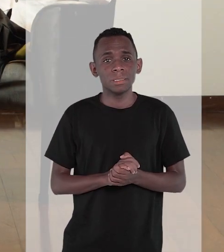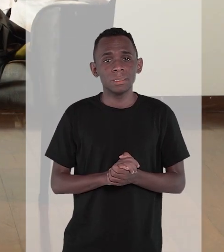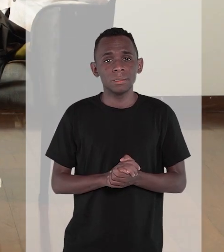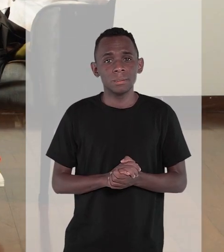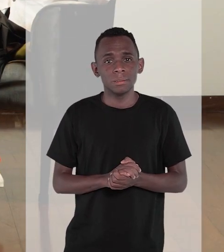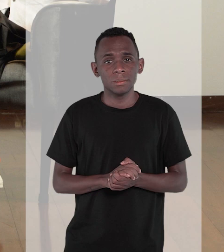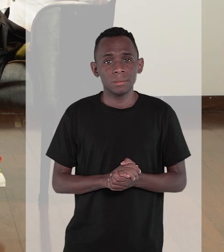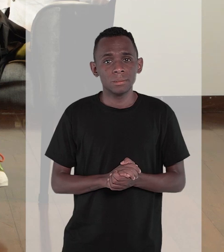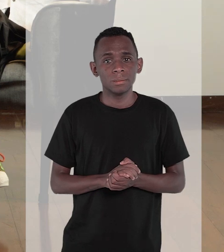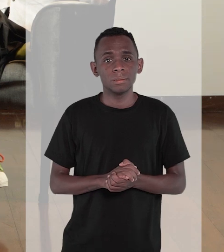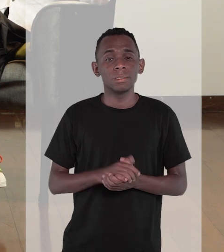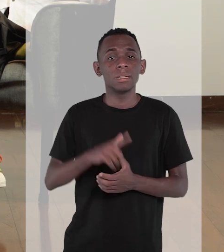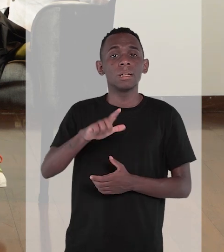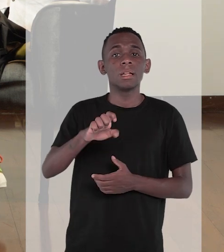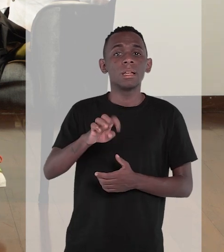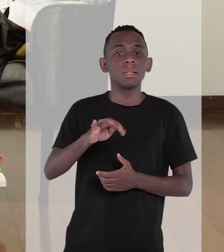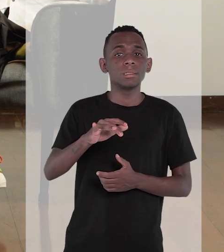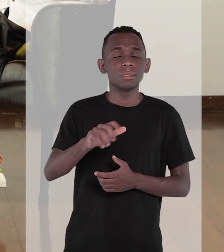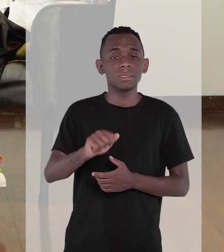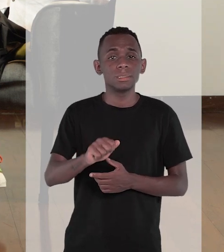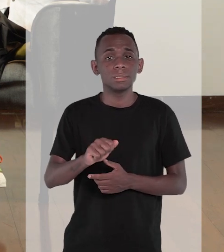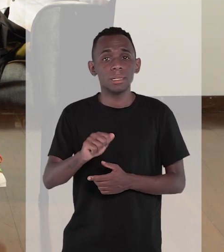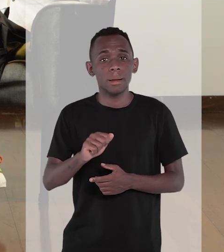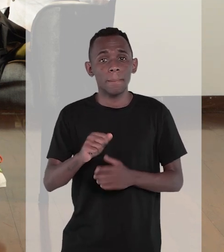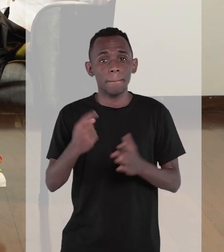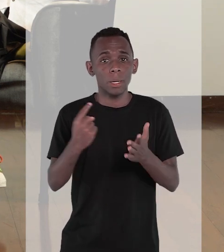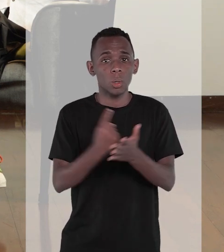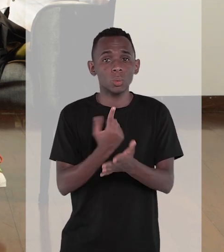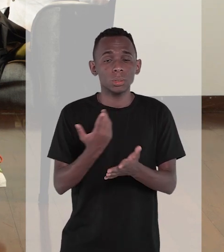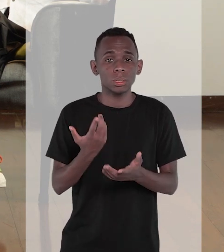Mais uma pergunta, gente? Vamos lá? Cadê a Letícia?